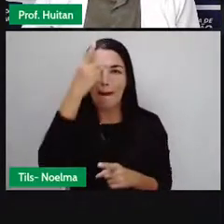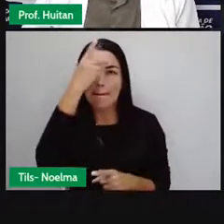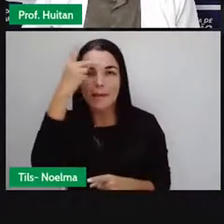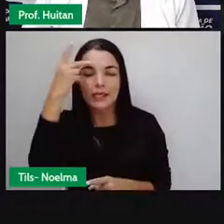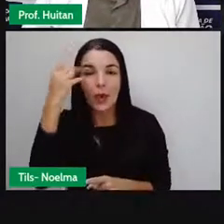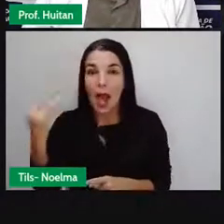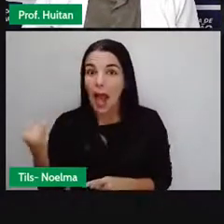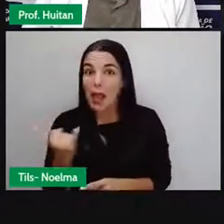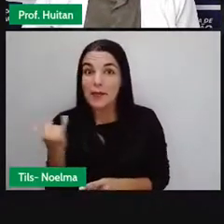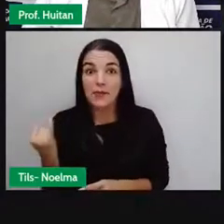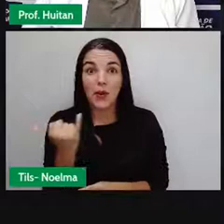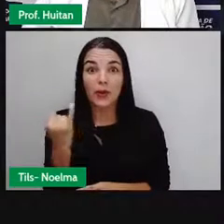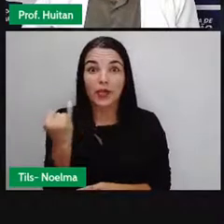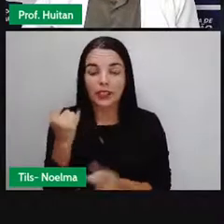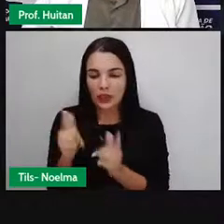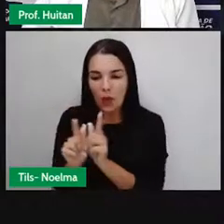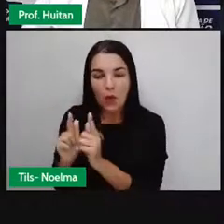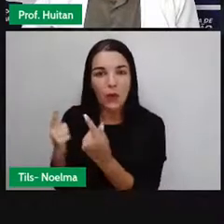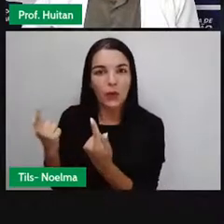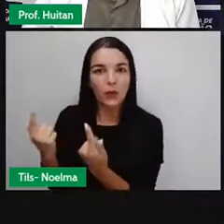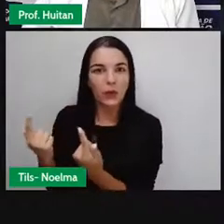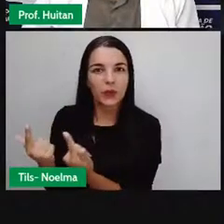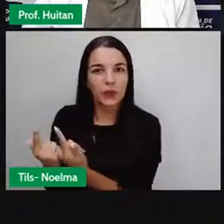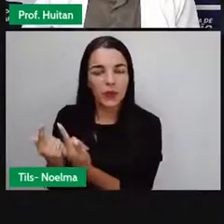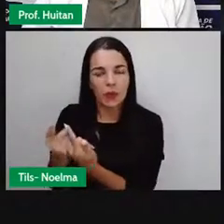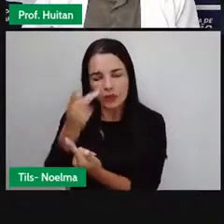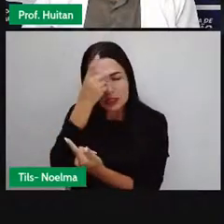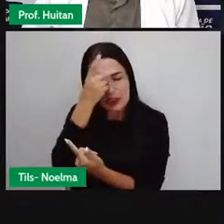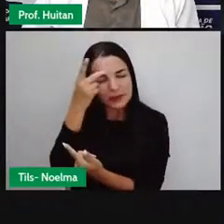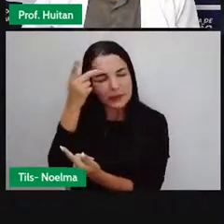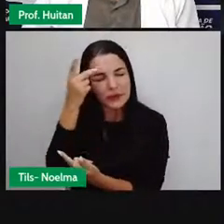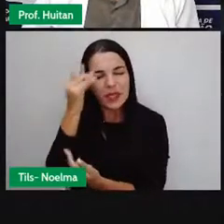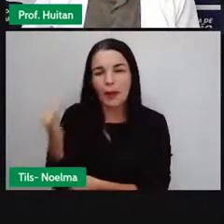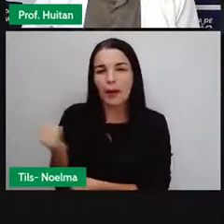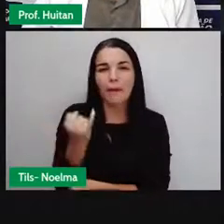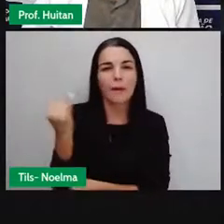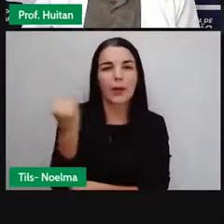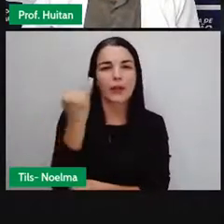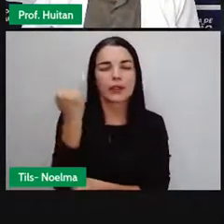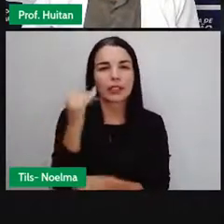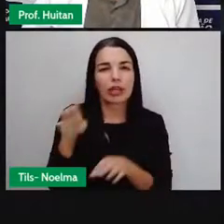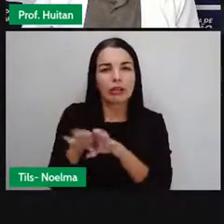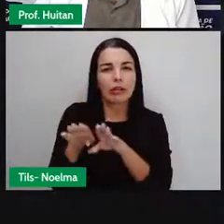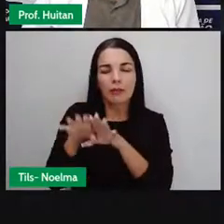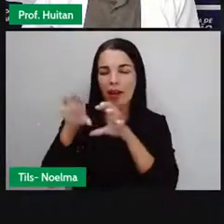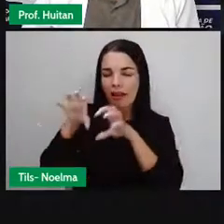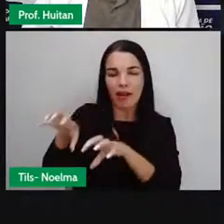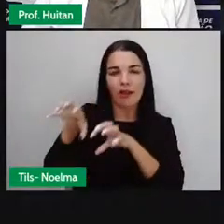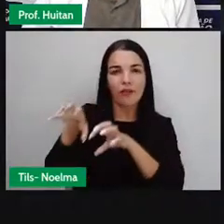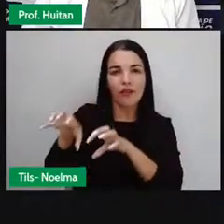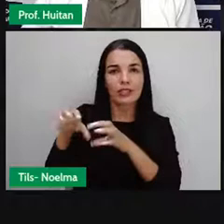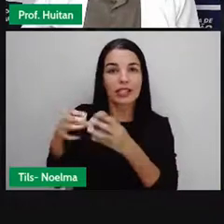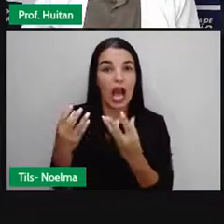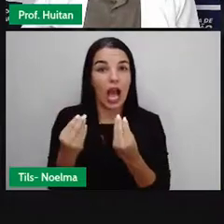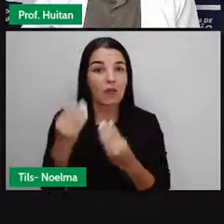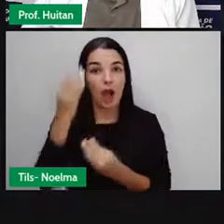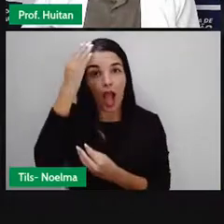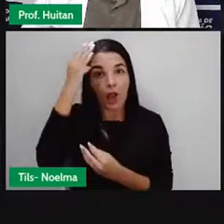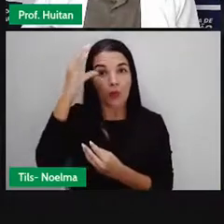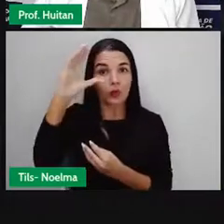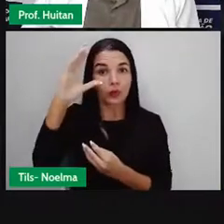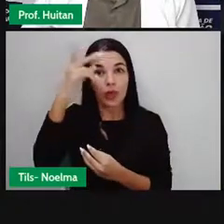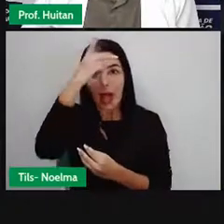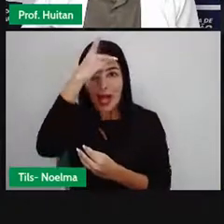importantes, esse grupo étnico tão importante que influencia a cultura do povo